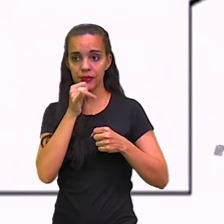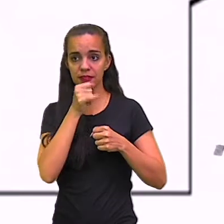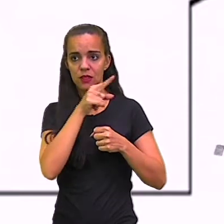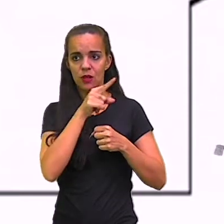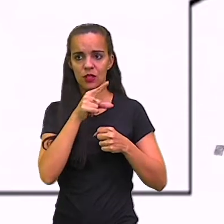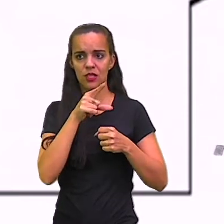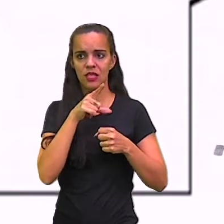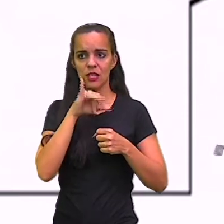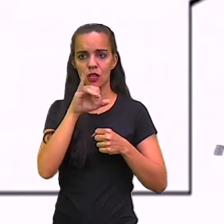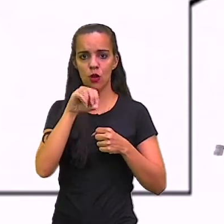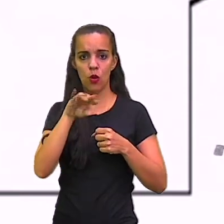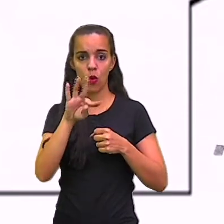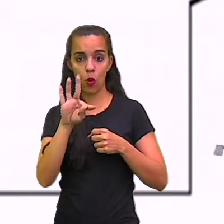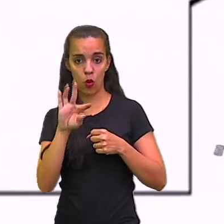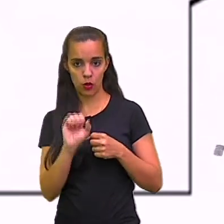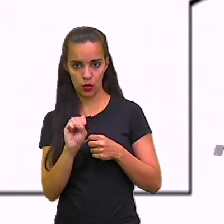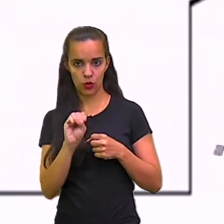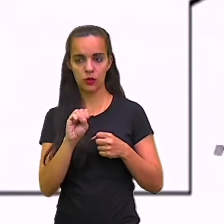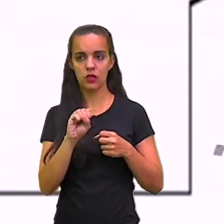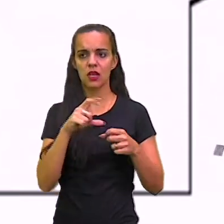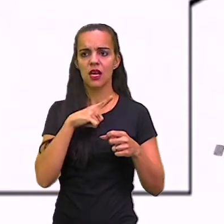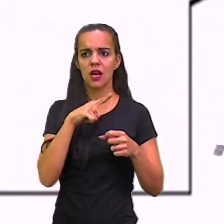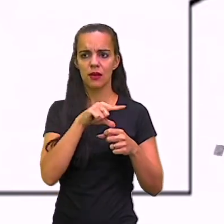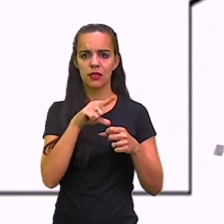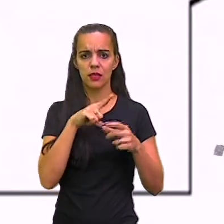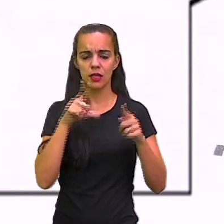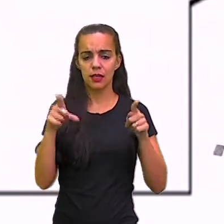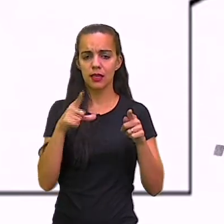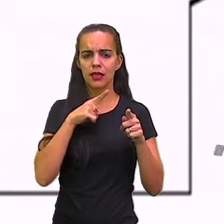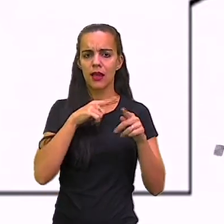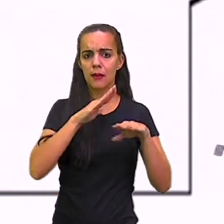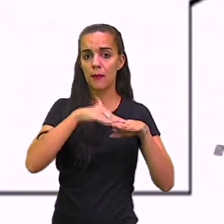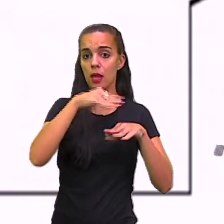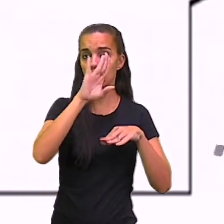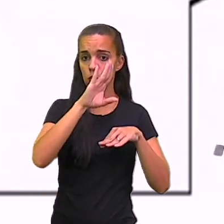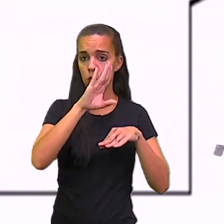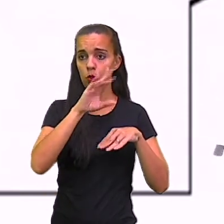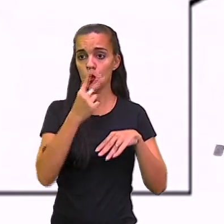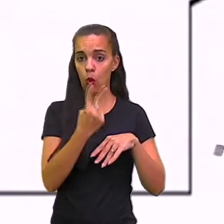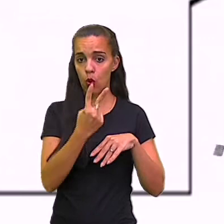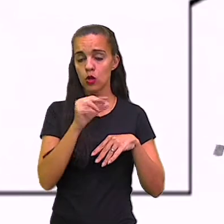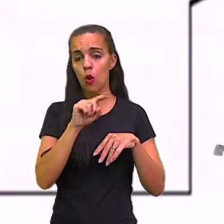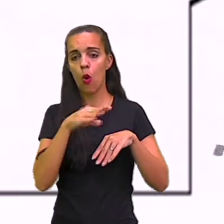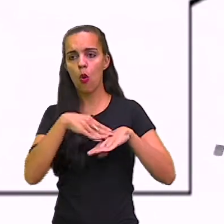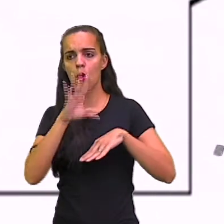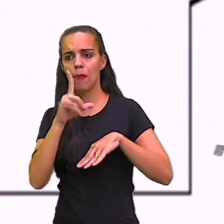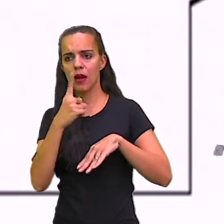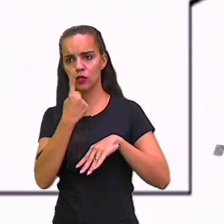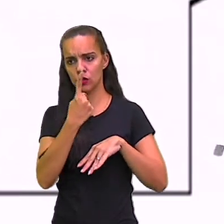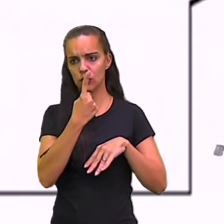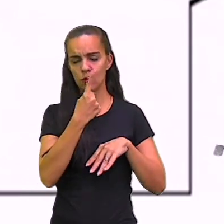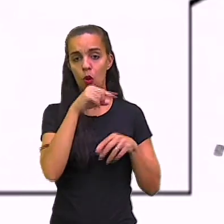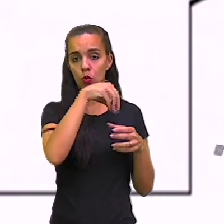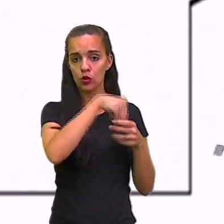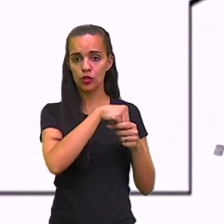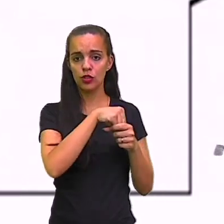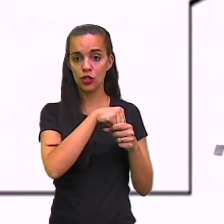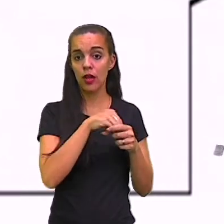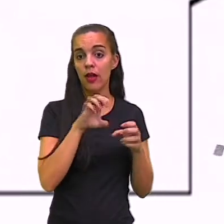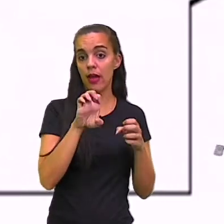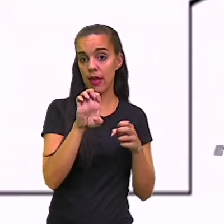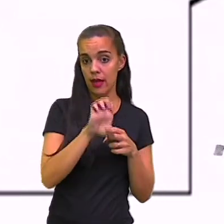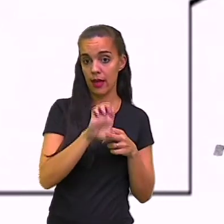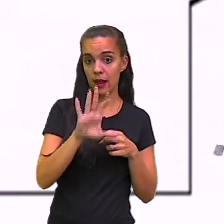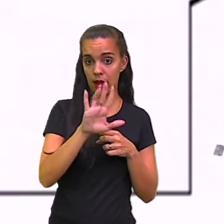pontos os circuitos que ligam dois ou mais Ramos nesses pontos A corrente elétrica é